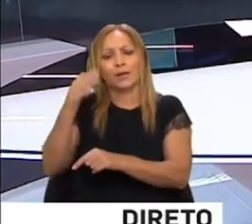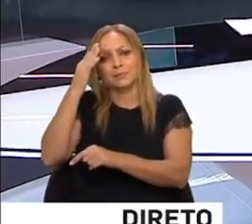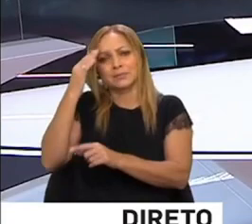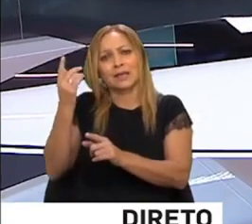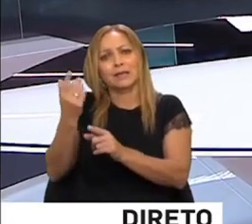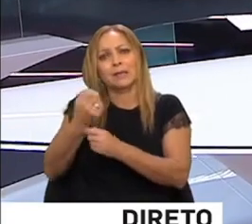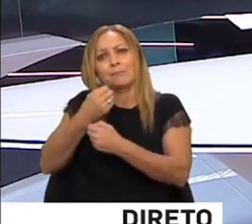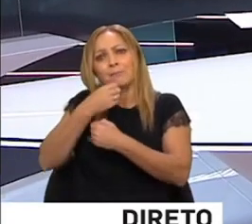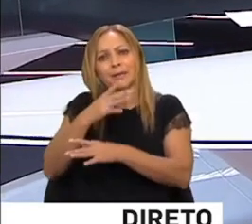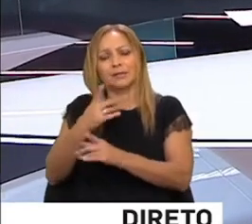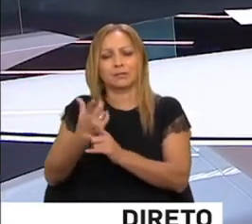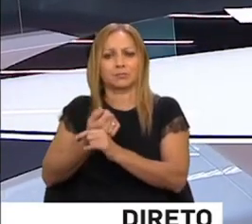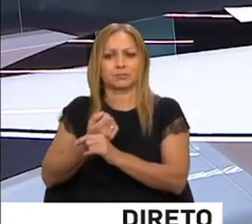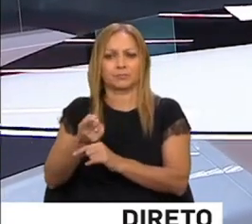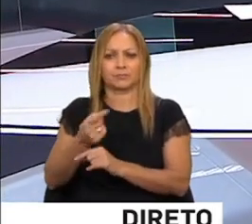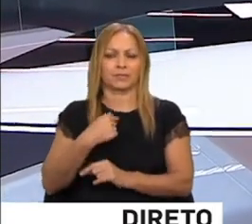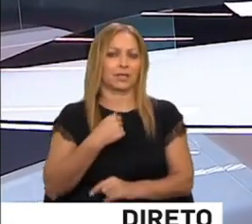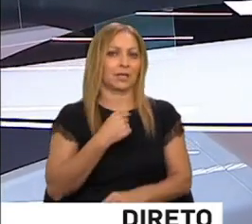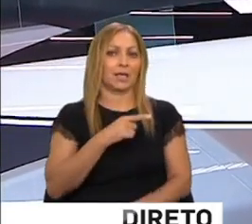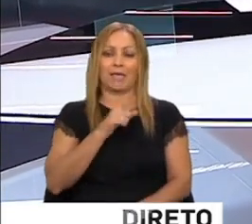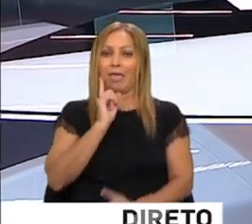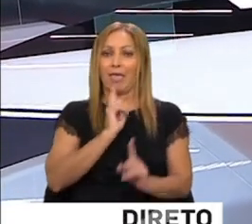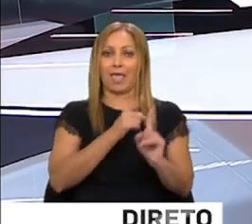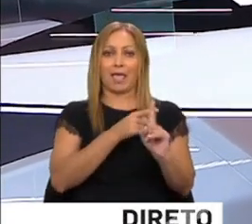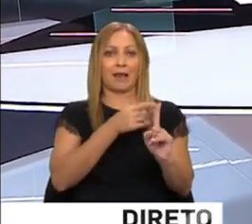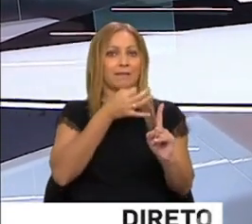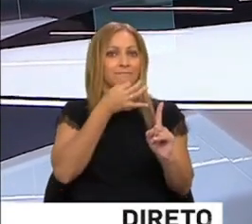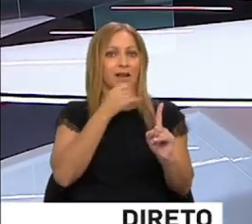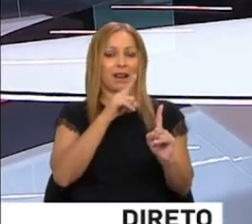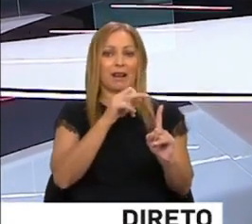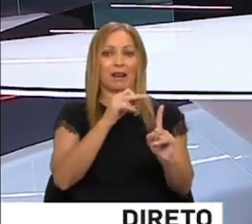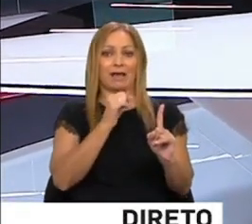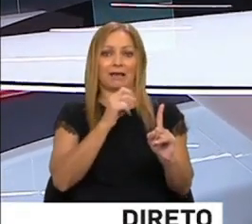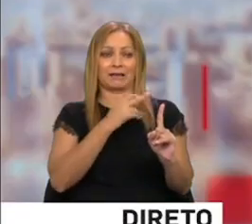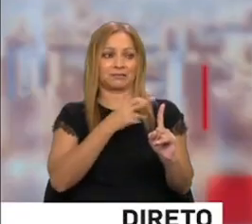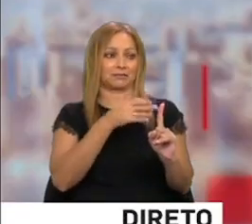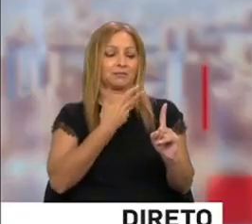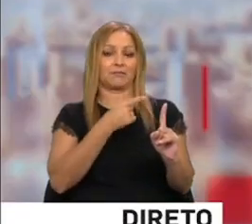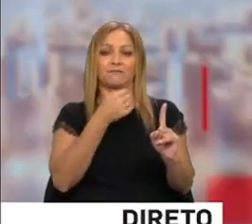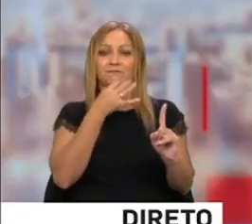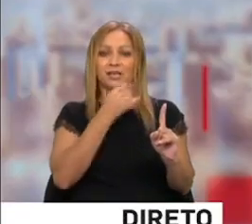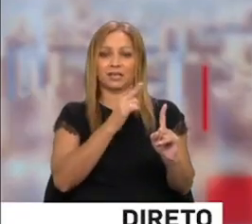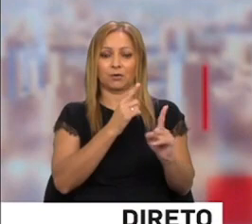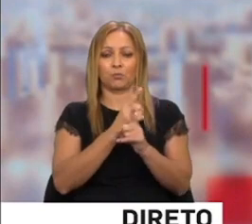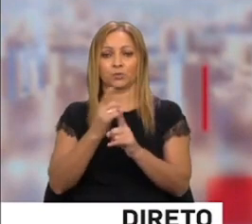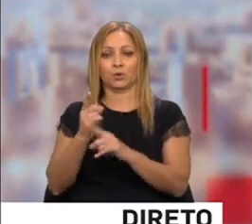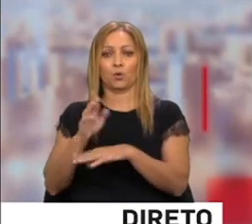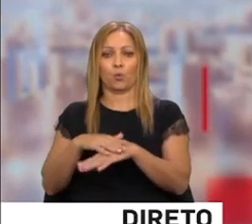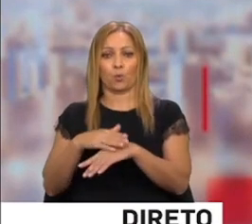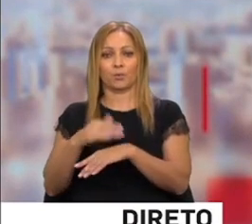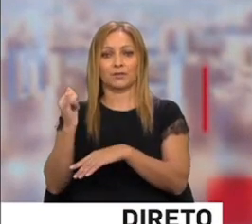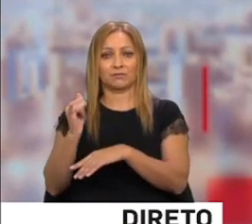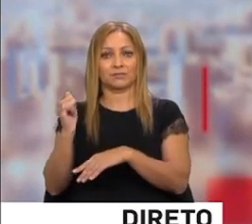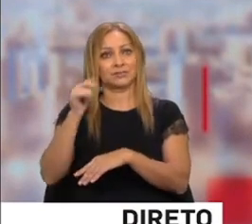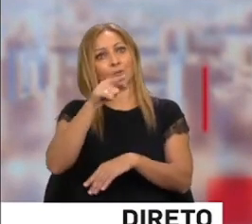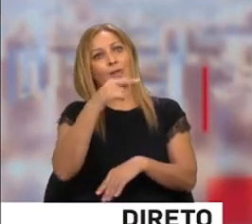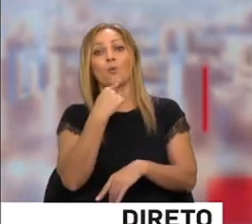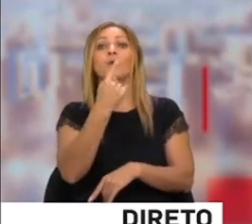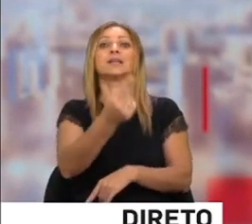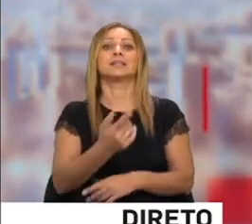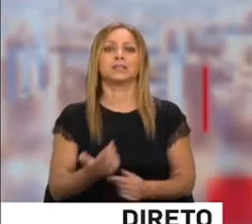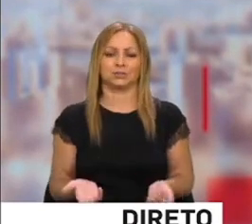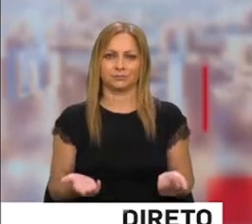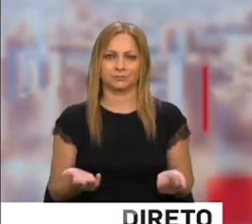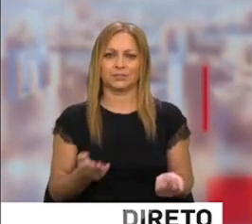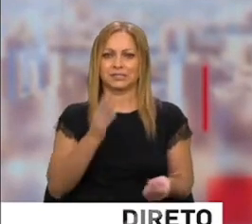compra crescido lagar não pode ter outros cursos porque uma das questões fundamentais para a inflação é precisamente as expectativas que